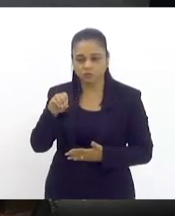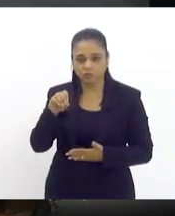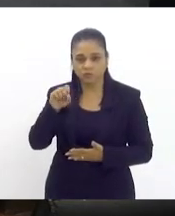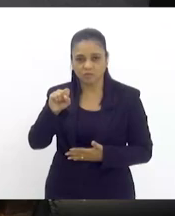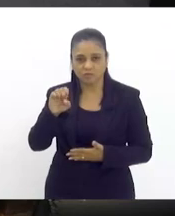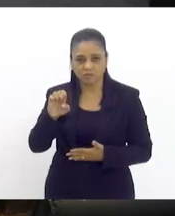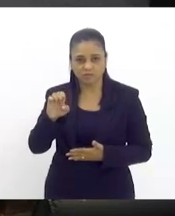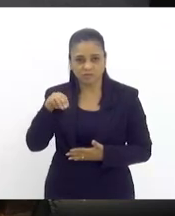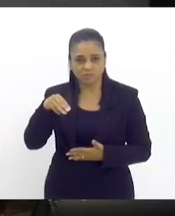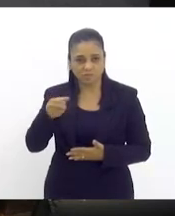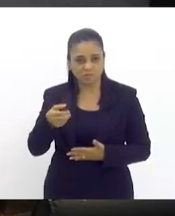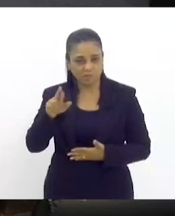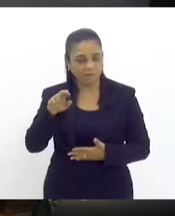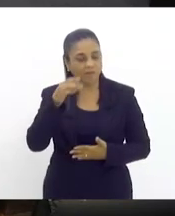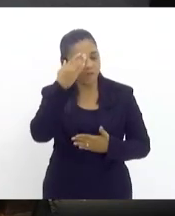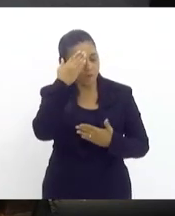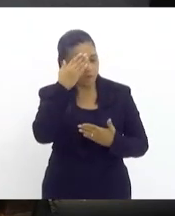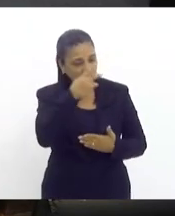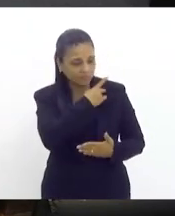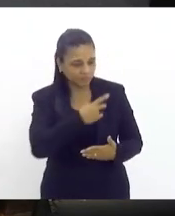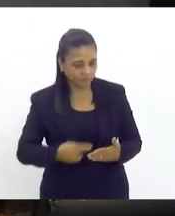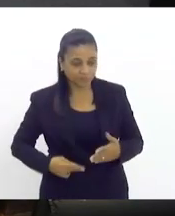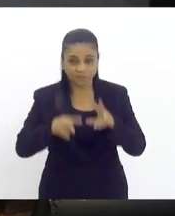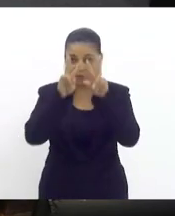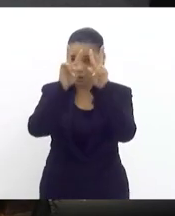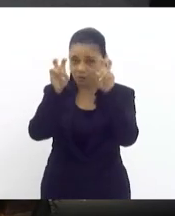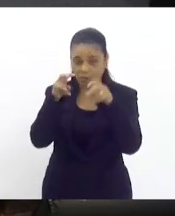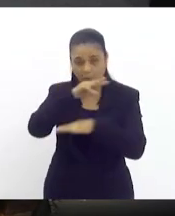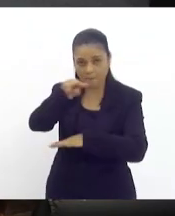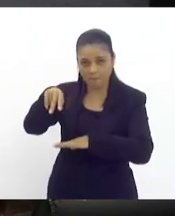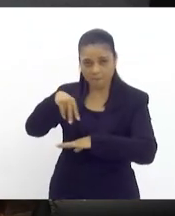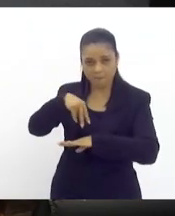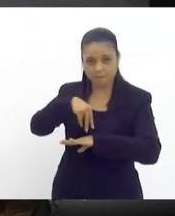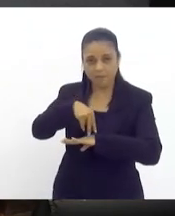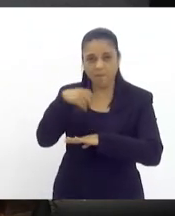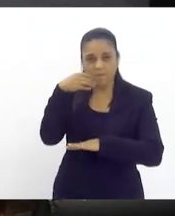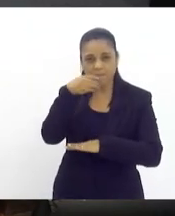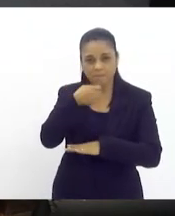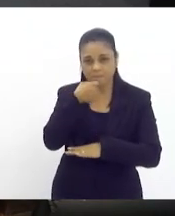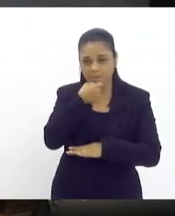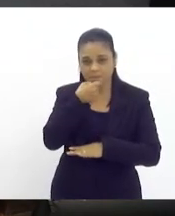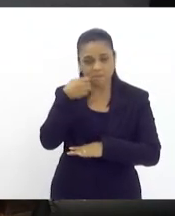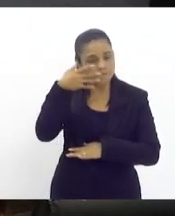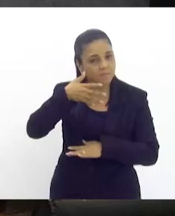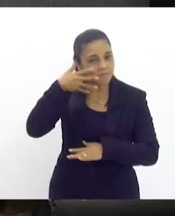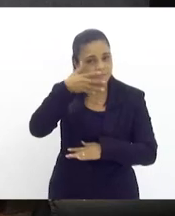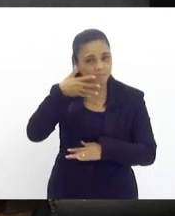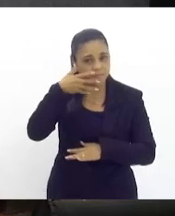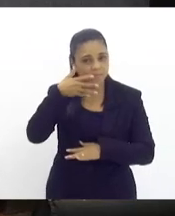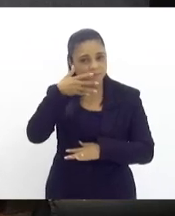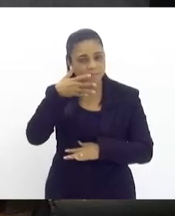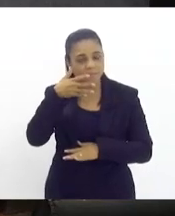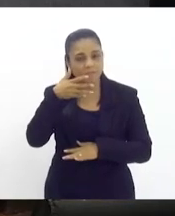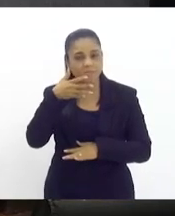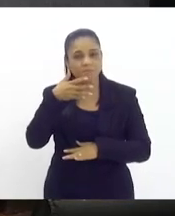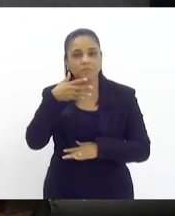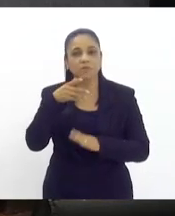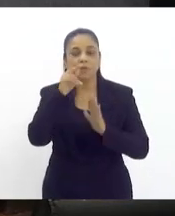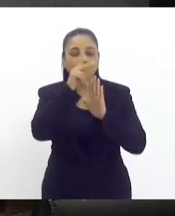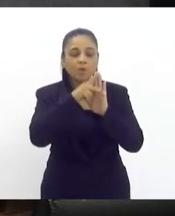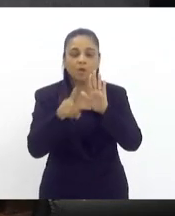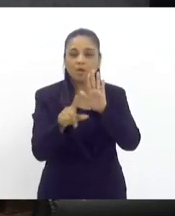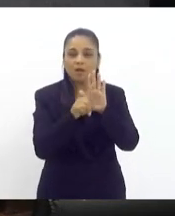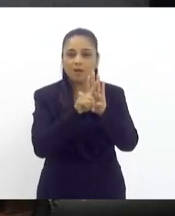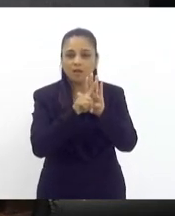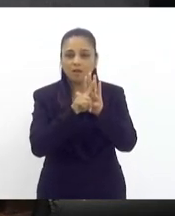Obrigado Presidente o tema que me traz a essa Tribuna é para falar do projeto de